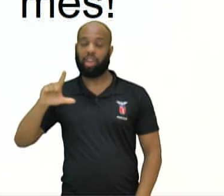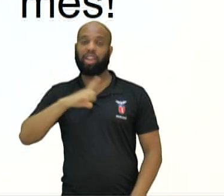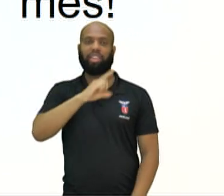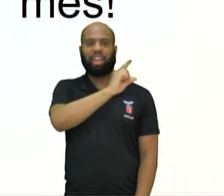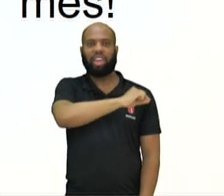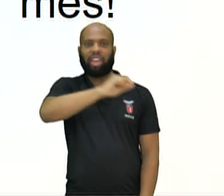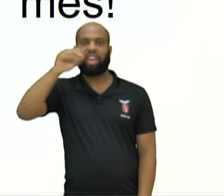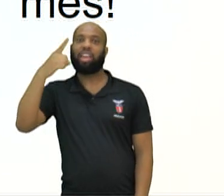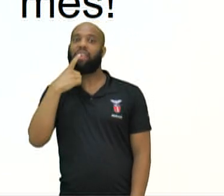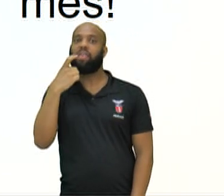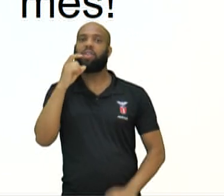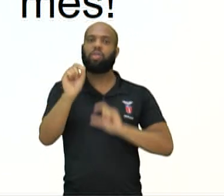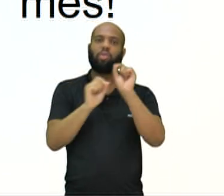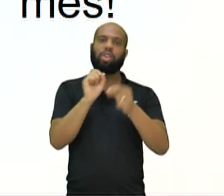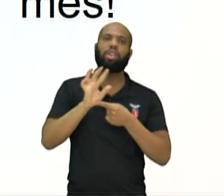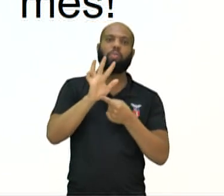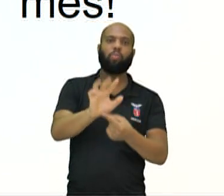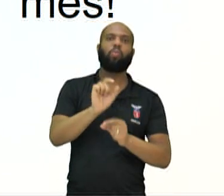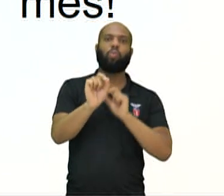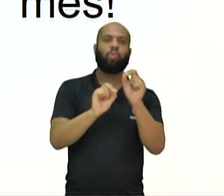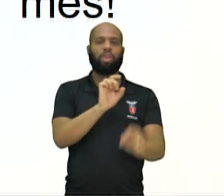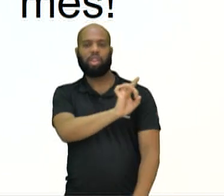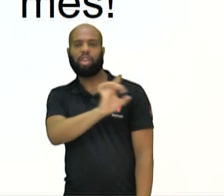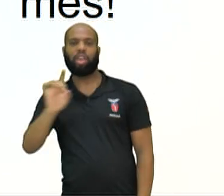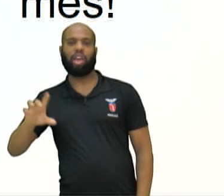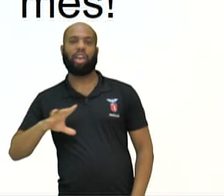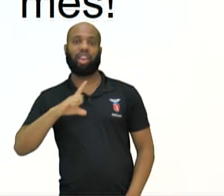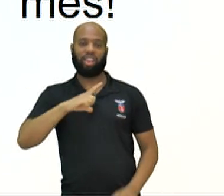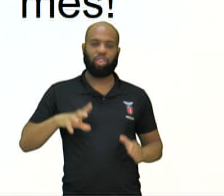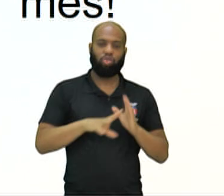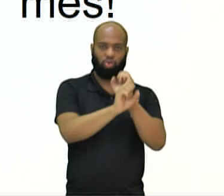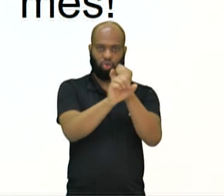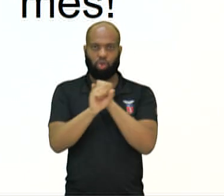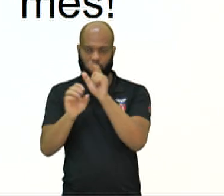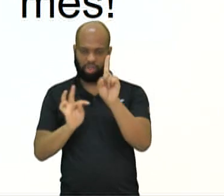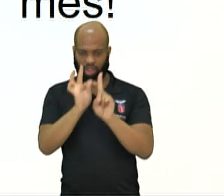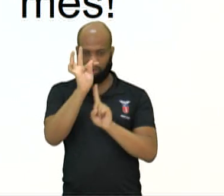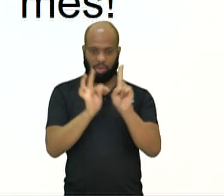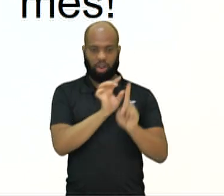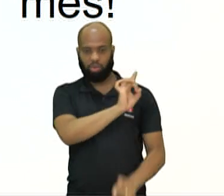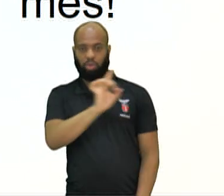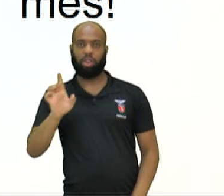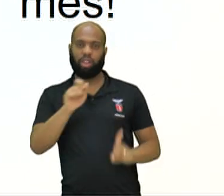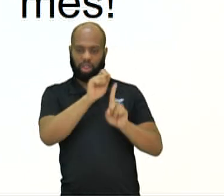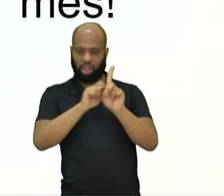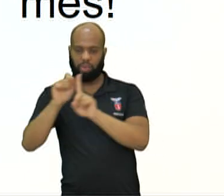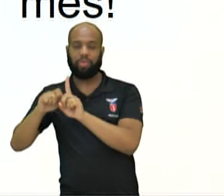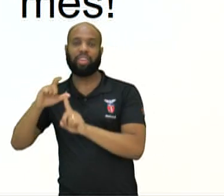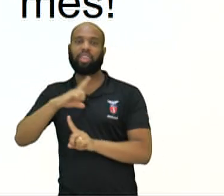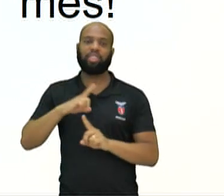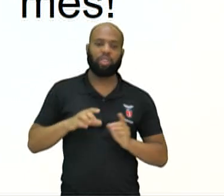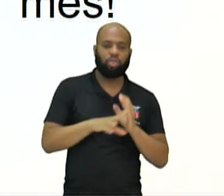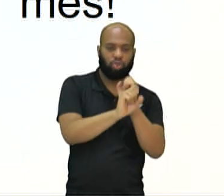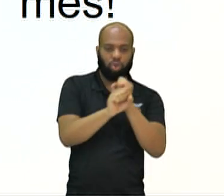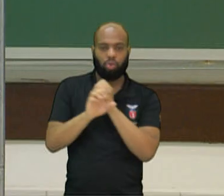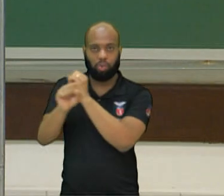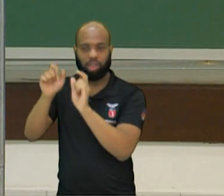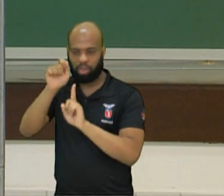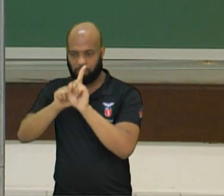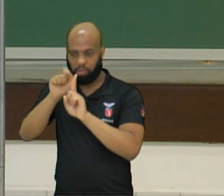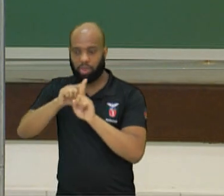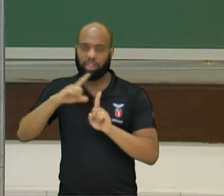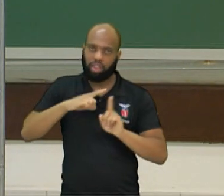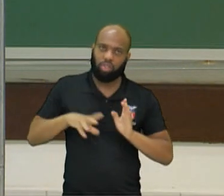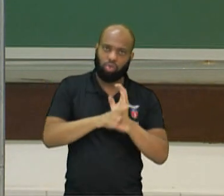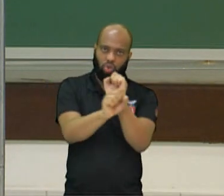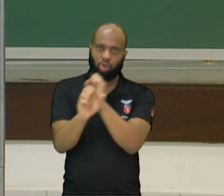cada mês. Quando nós estamos falando de média de temperaturas, nós temos que calcular durante todo o mês a soma